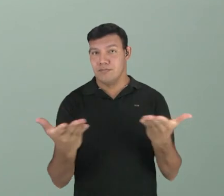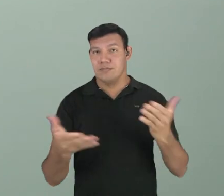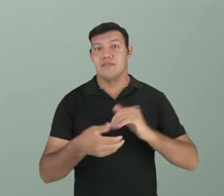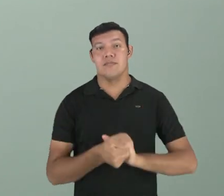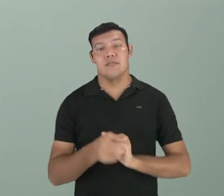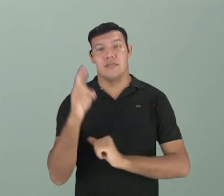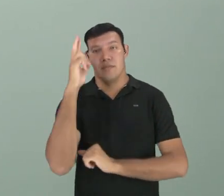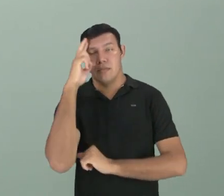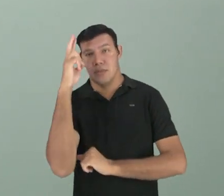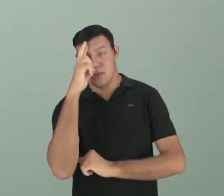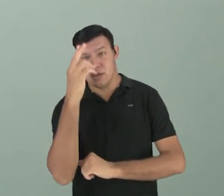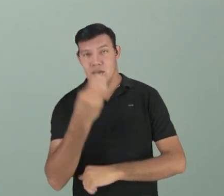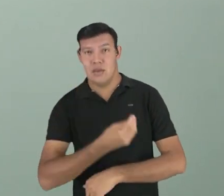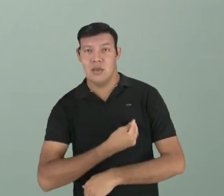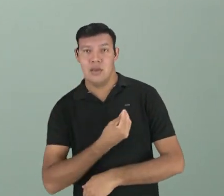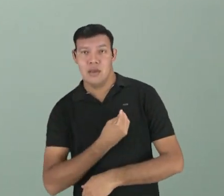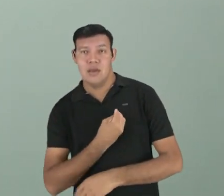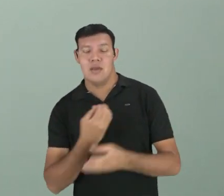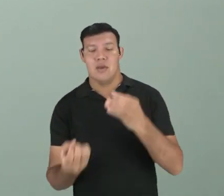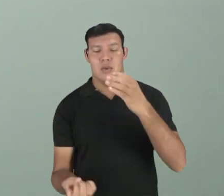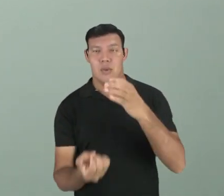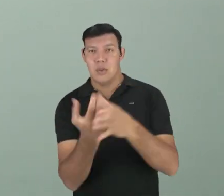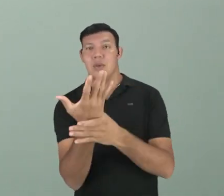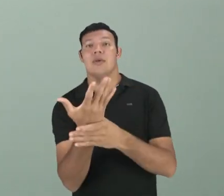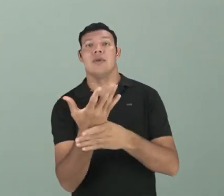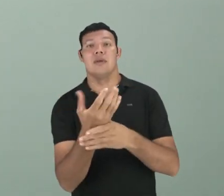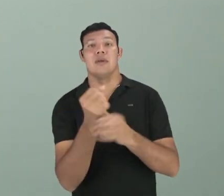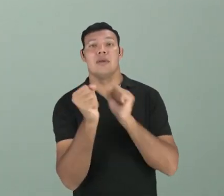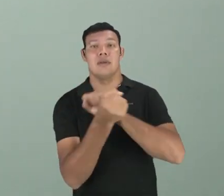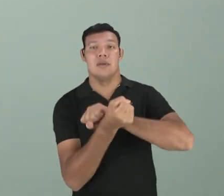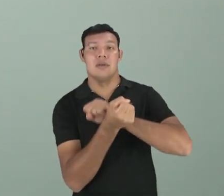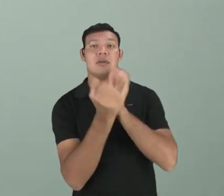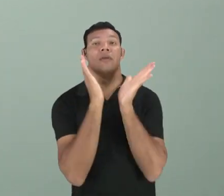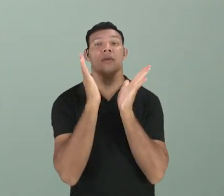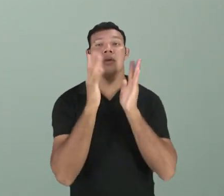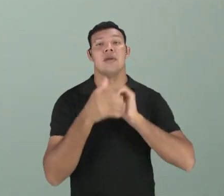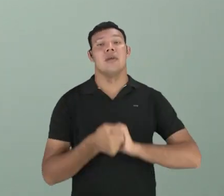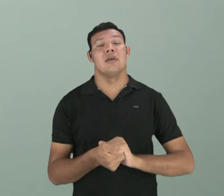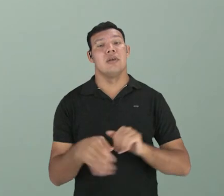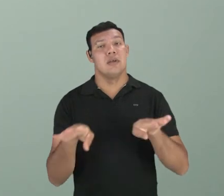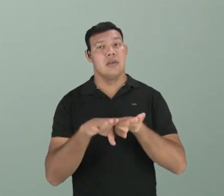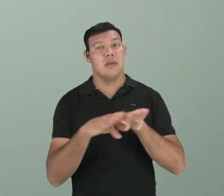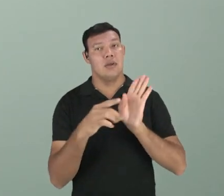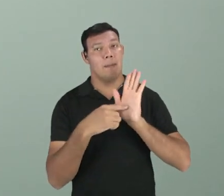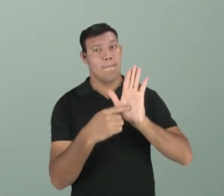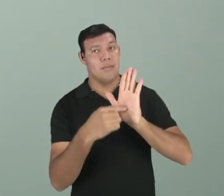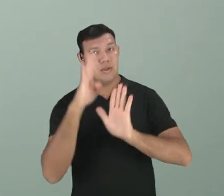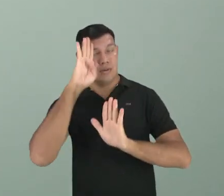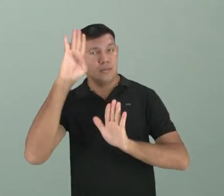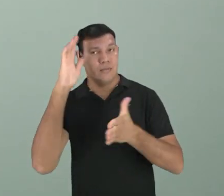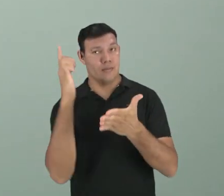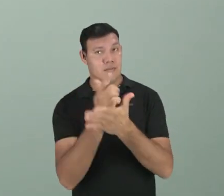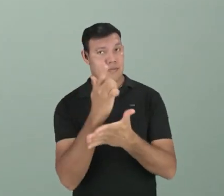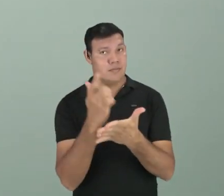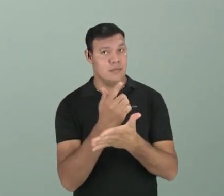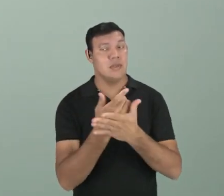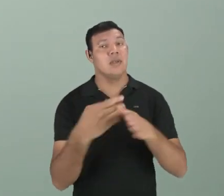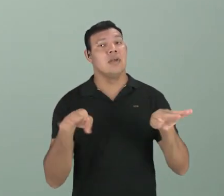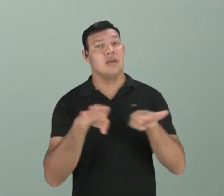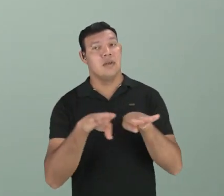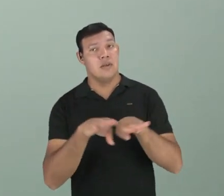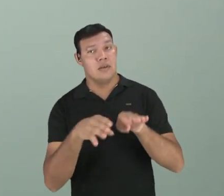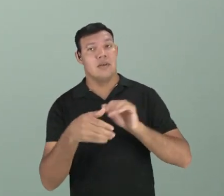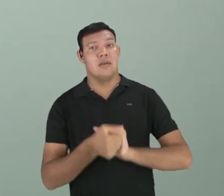sobre a história, a origem, a família de William Shakespeare. Trouxe também algumas das suas principais obras, que